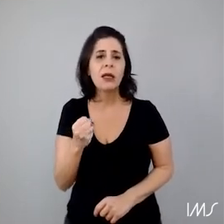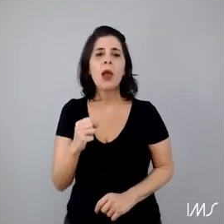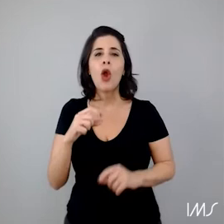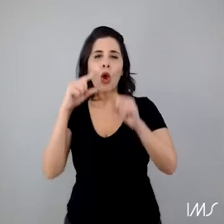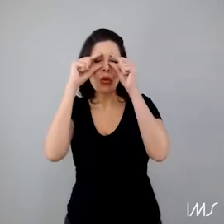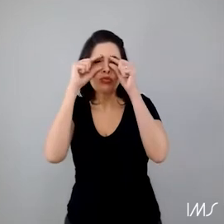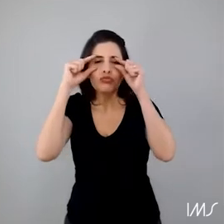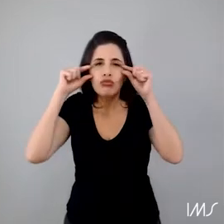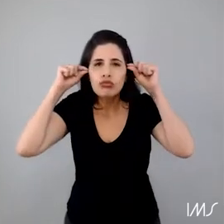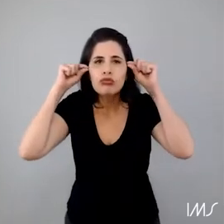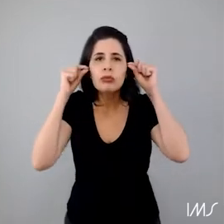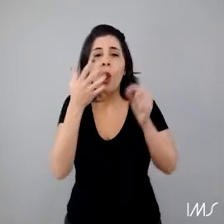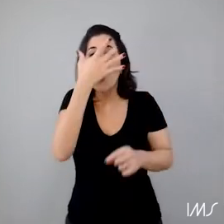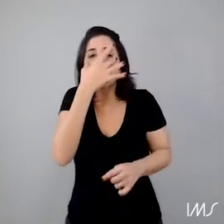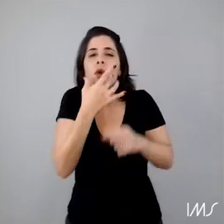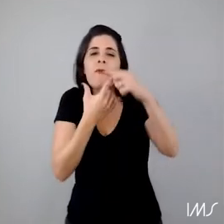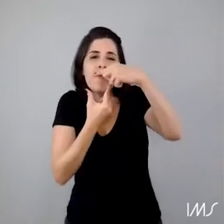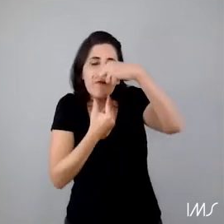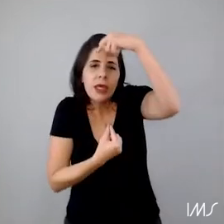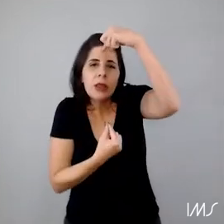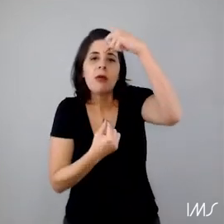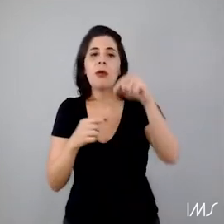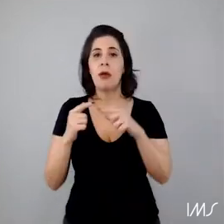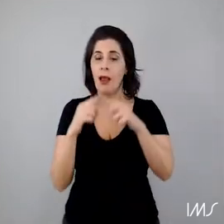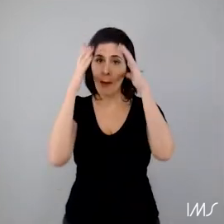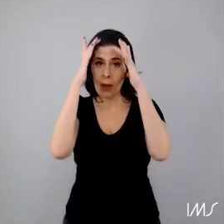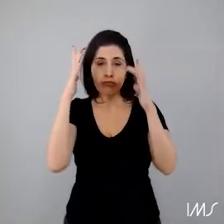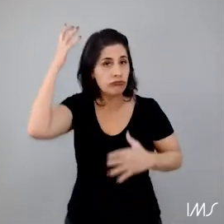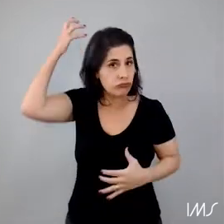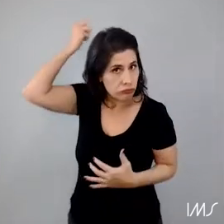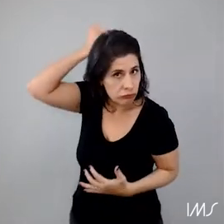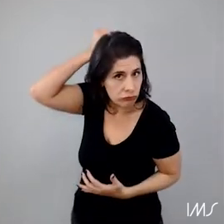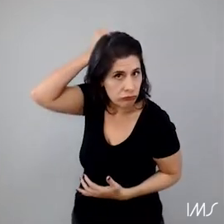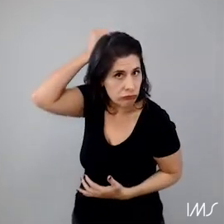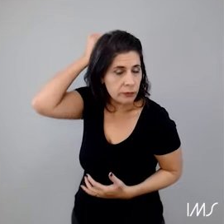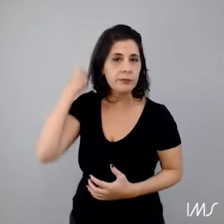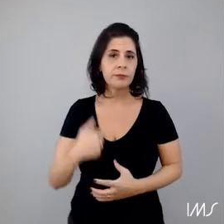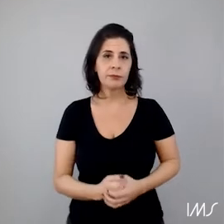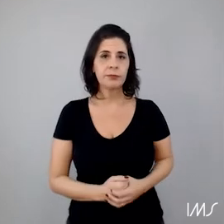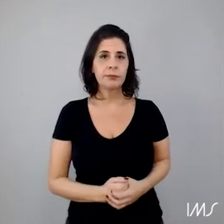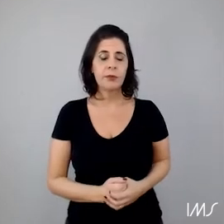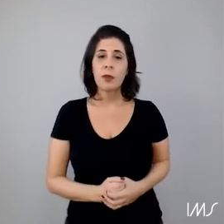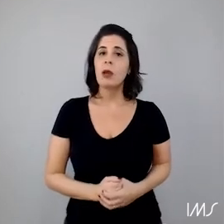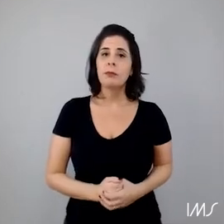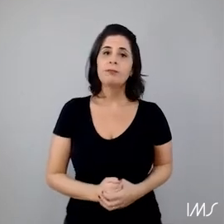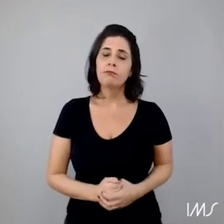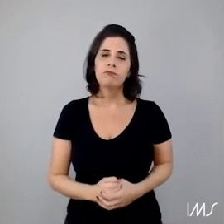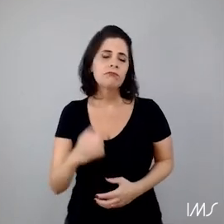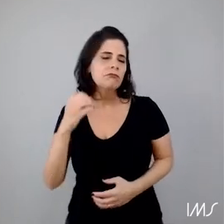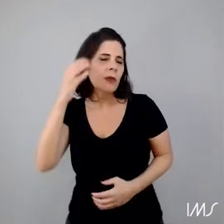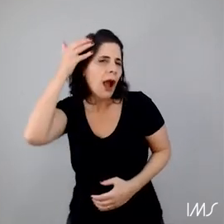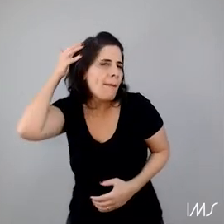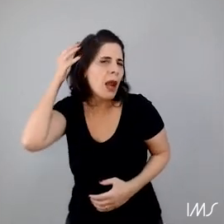um rosto fino, cabelo castanho escuro, preso num coque. Estou usando uma blusa